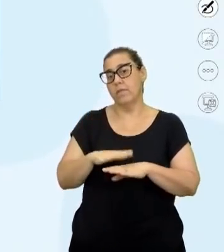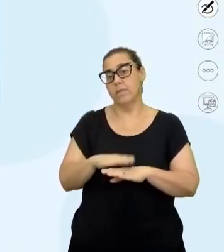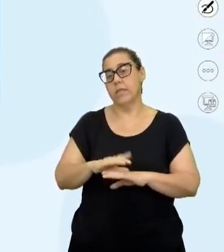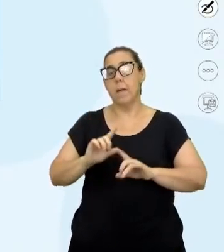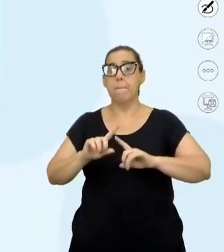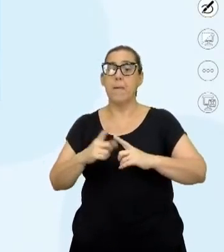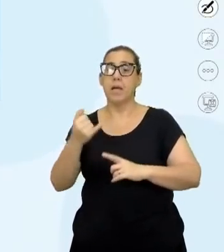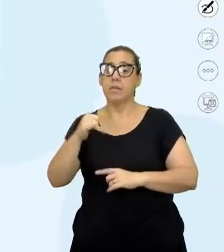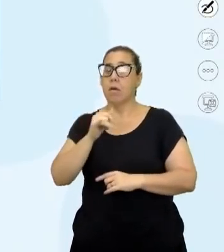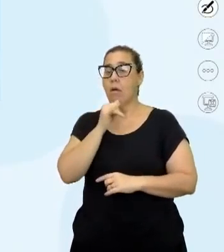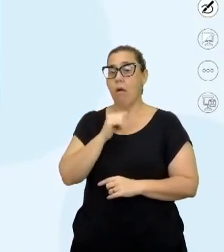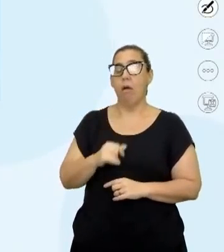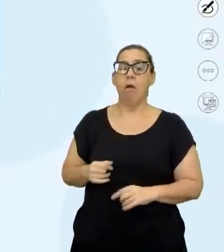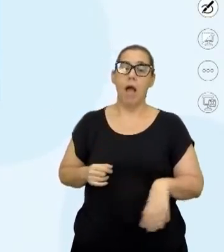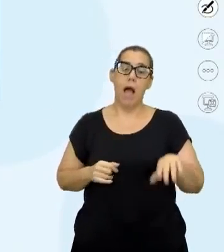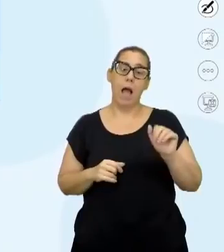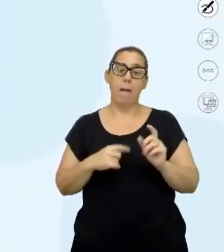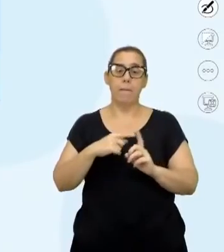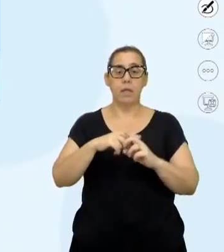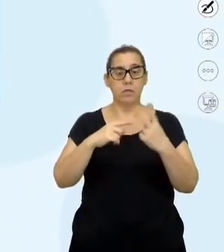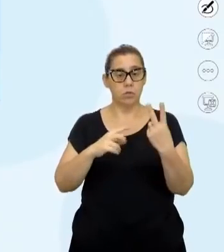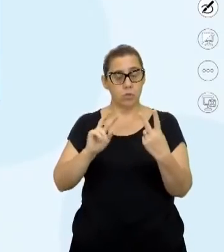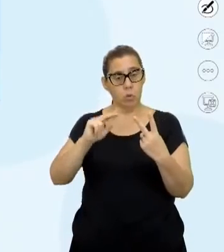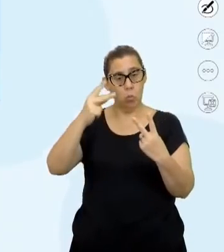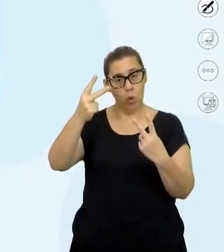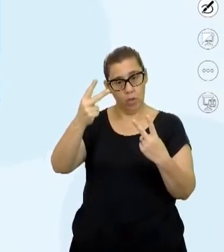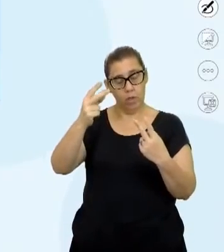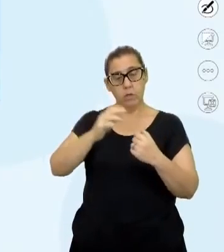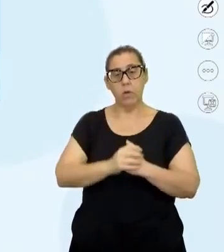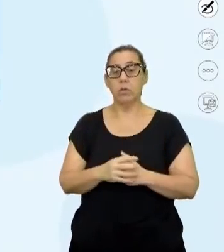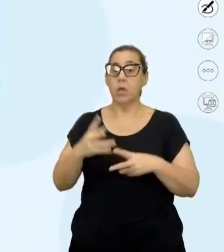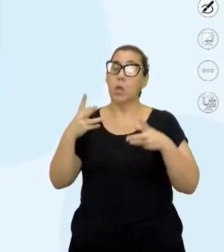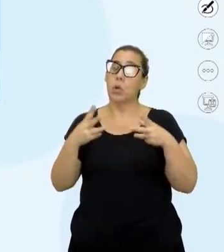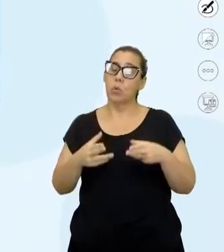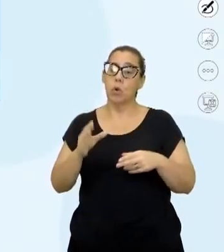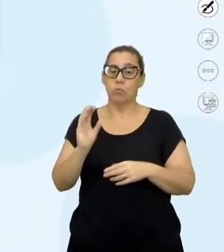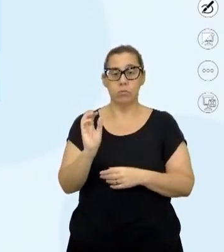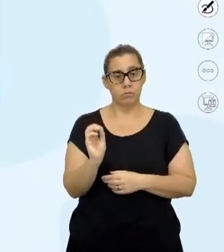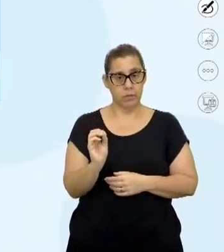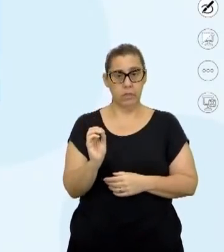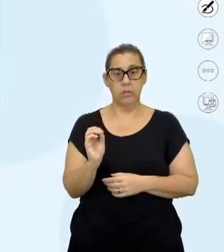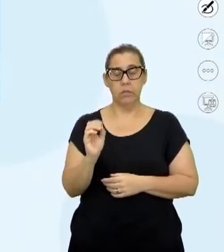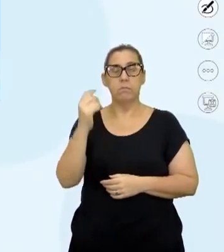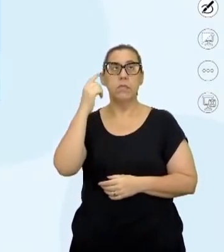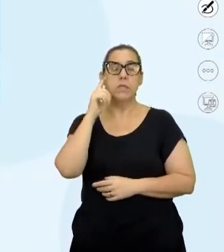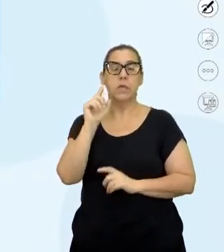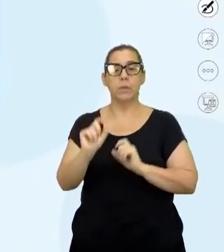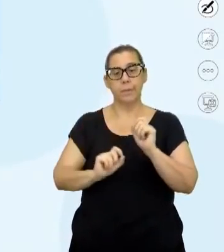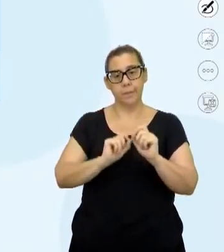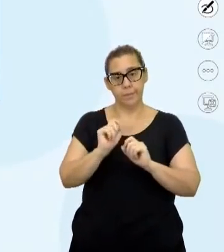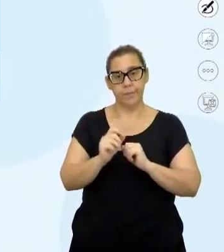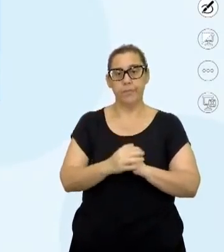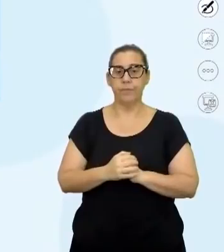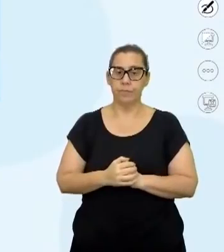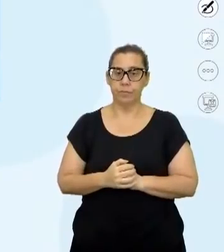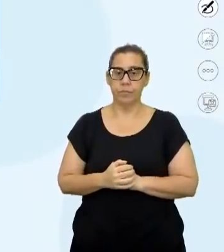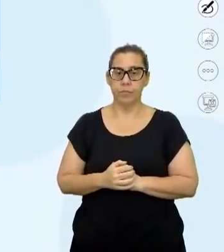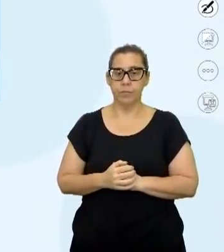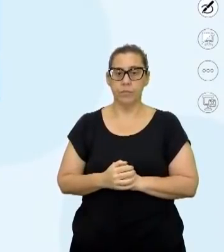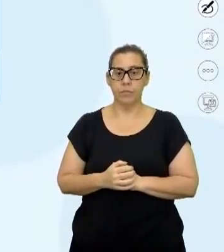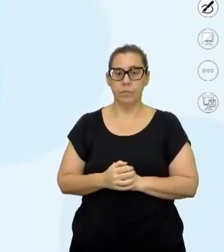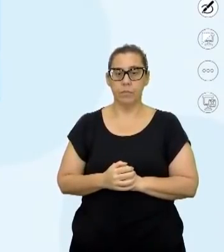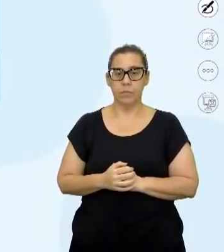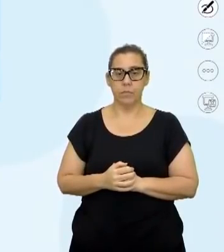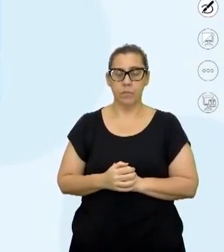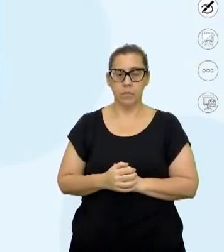por exemplo, ó, A mais 2 ao quadrado, se eu fizer igual a 0, eu vou pensar assim, A mais 2 elevado ao quadrado